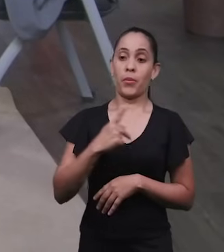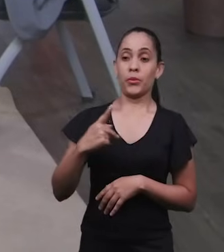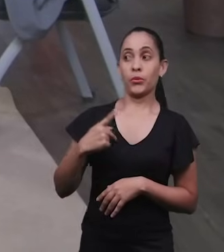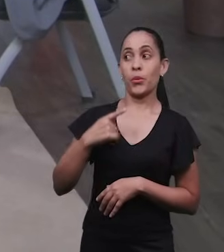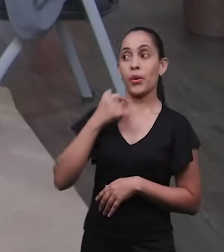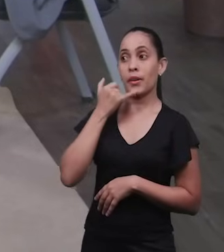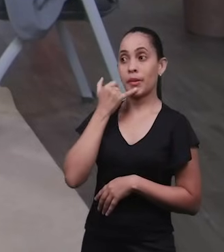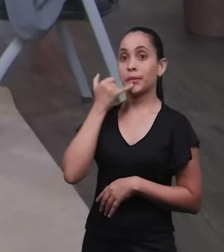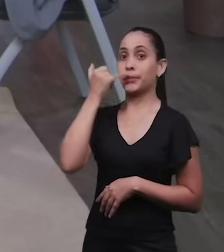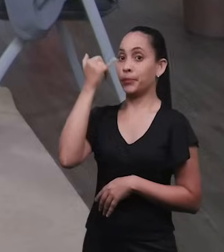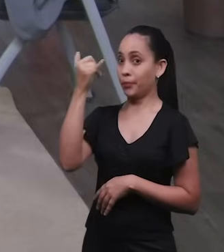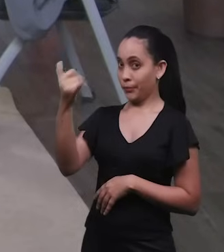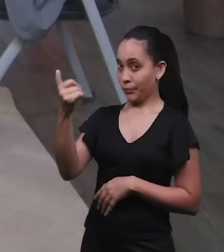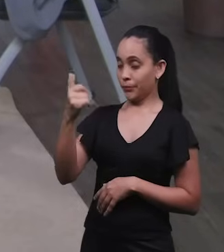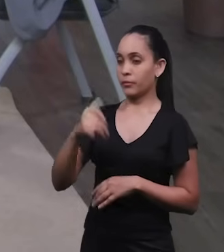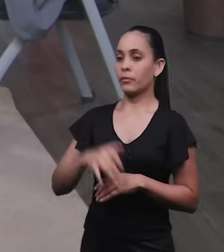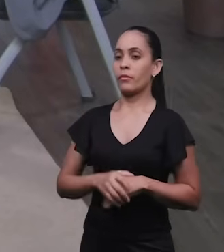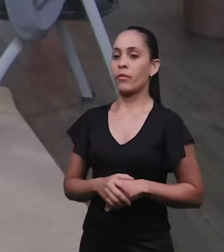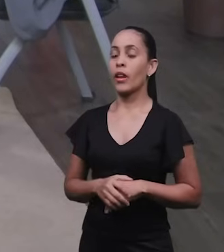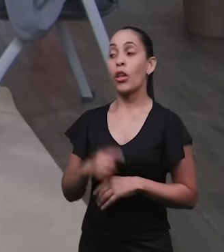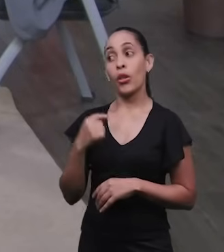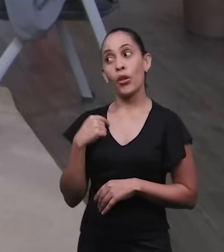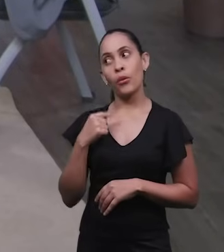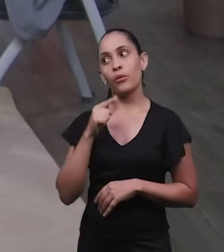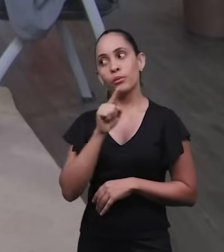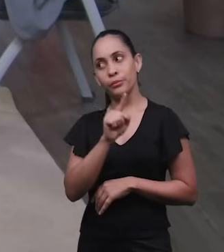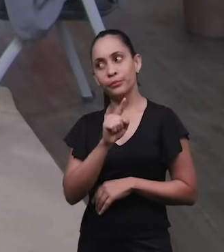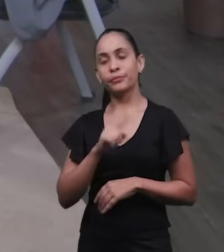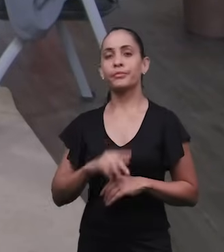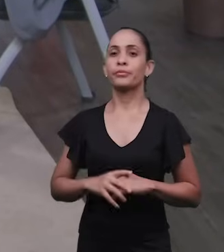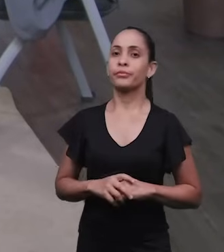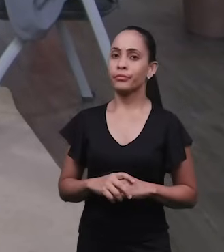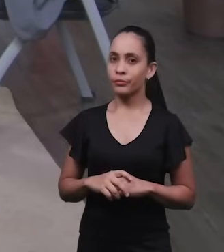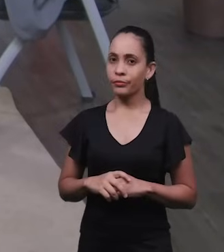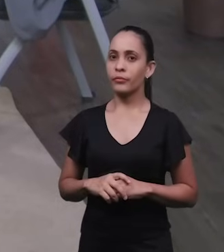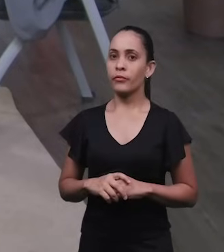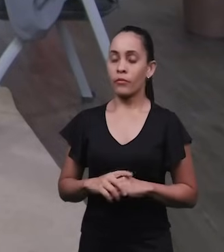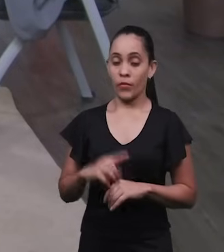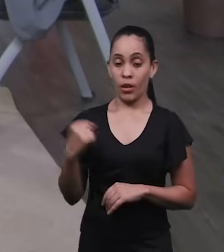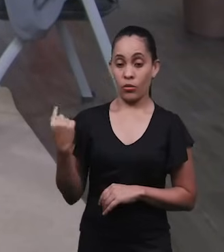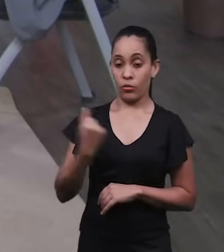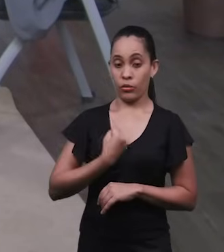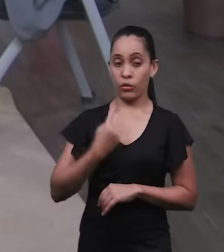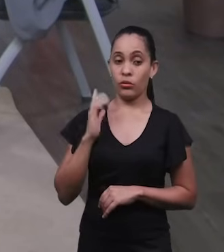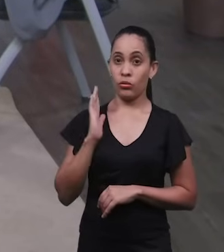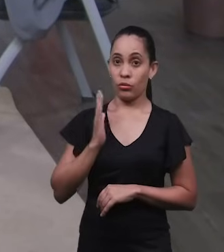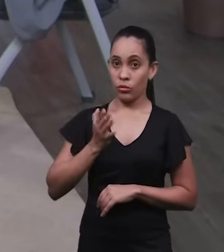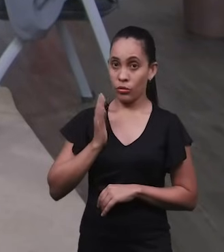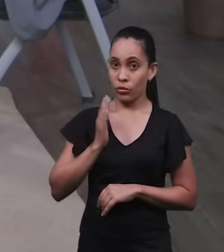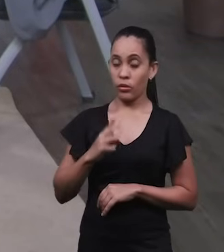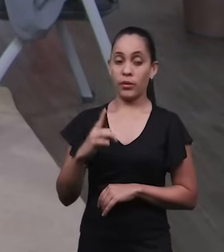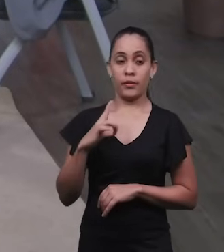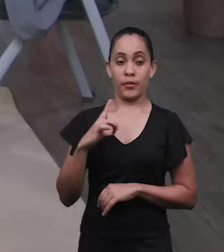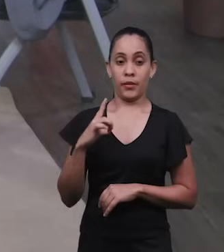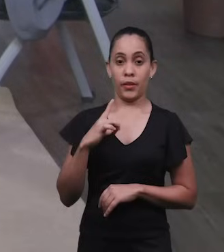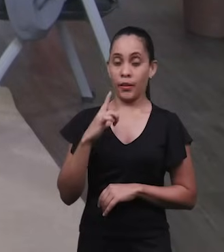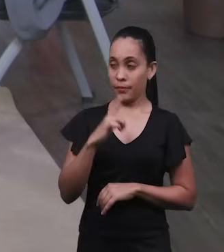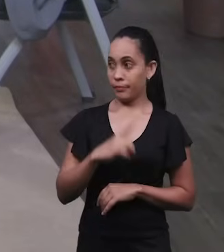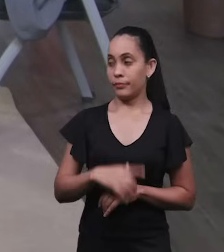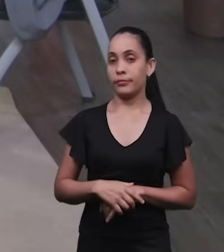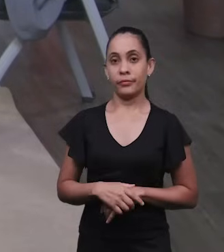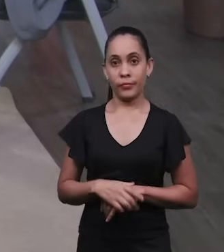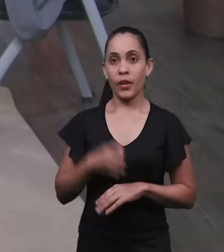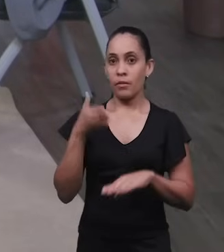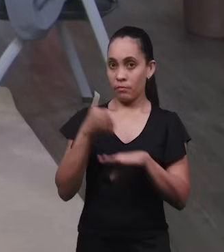pastor de lá de São Paulo deu um retorno. Falou assim, olha, pastor, nós já contactamos, já tem um